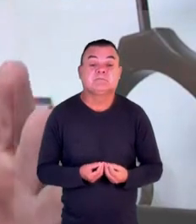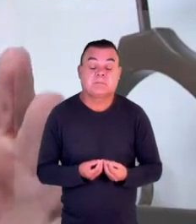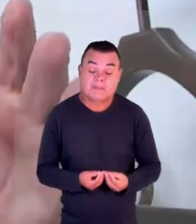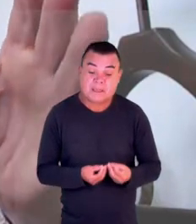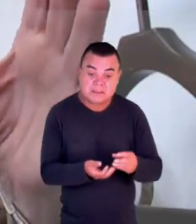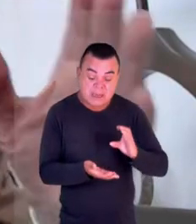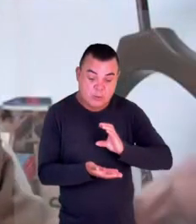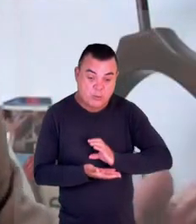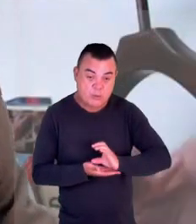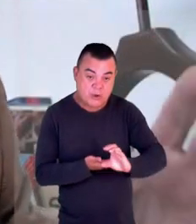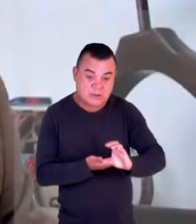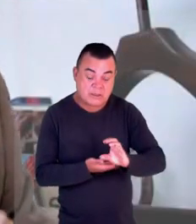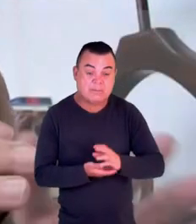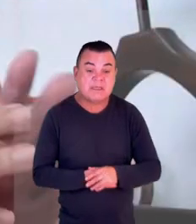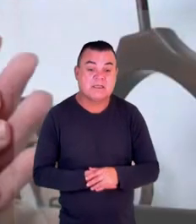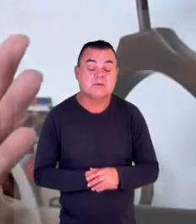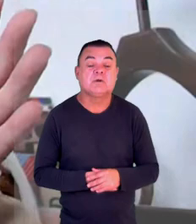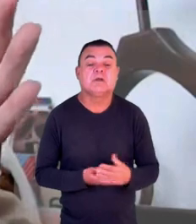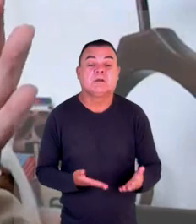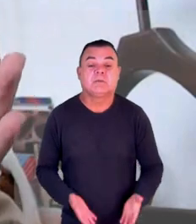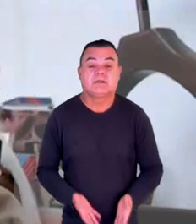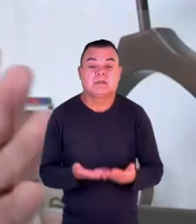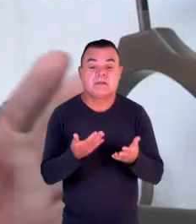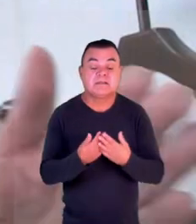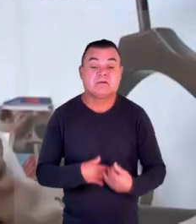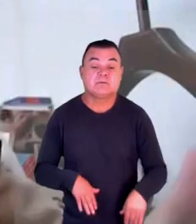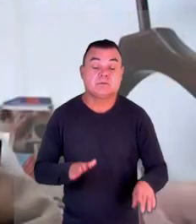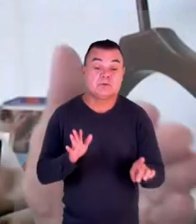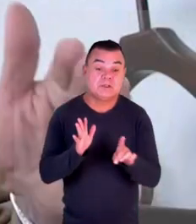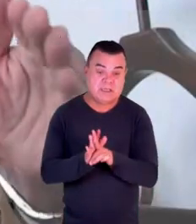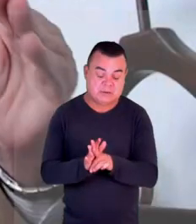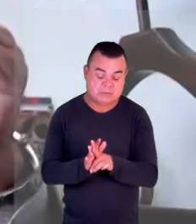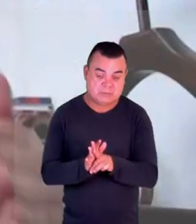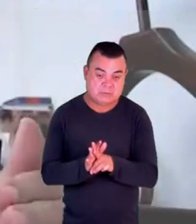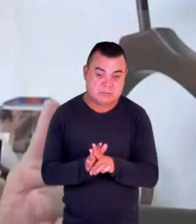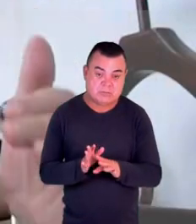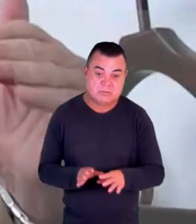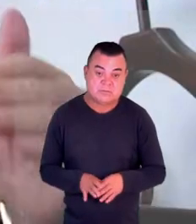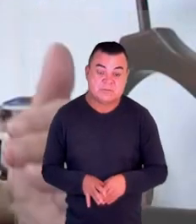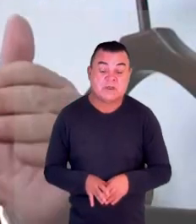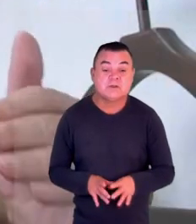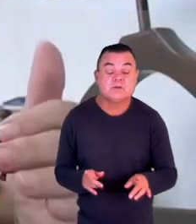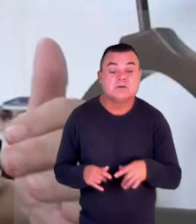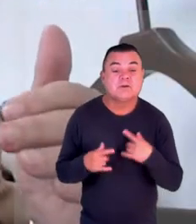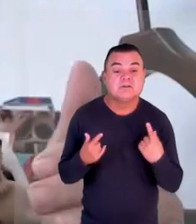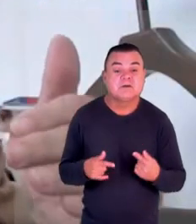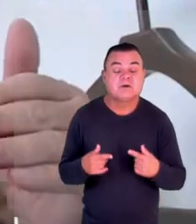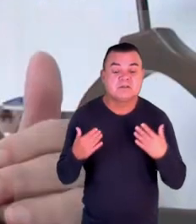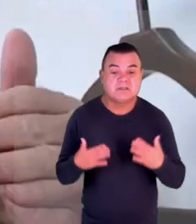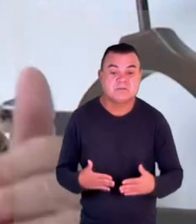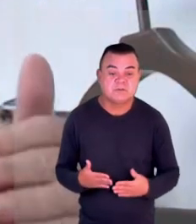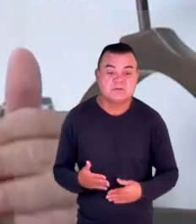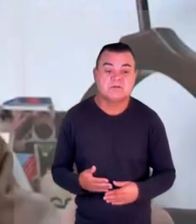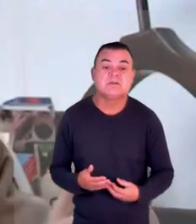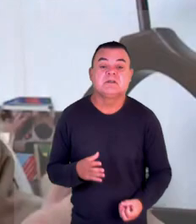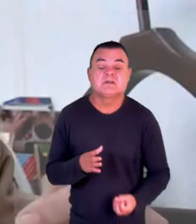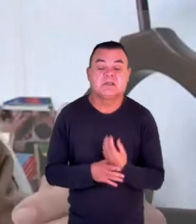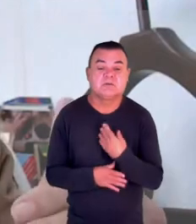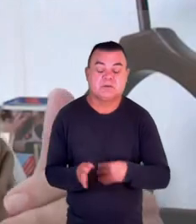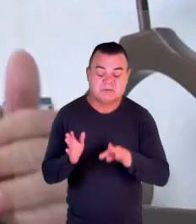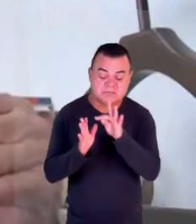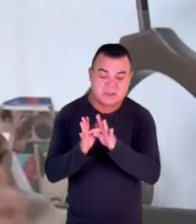orçamentário para a implementação desse direito nós agora estamos estabelecendo o tema de cooperação com o Tribunal de